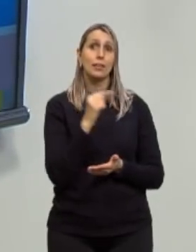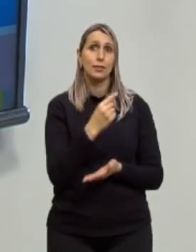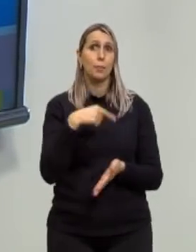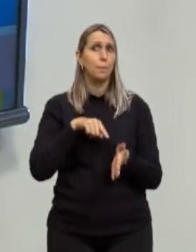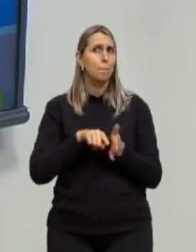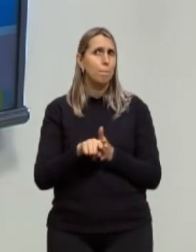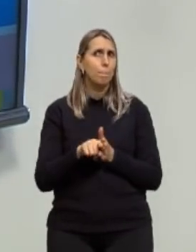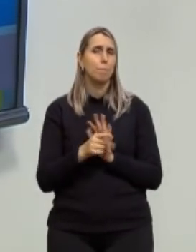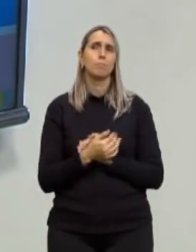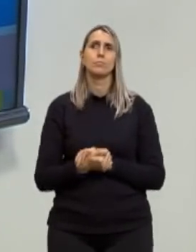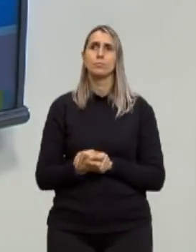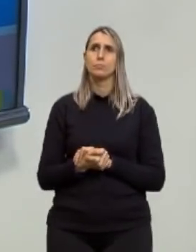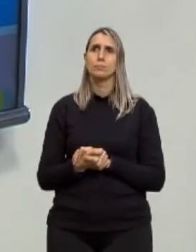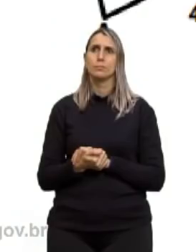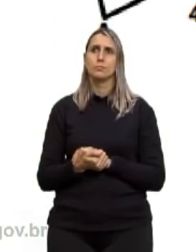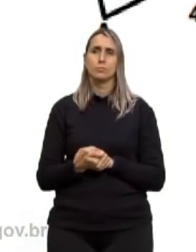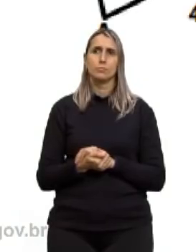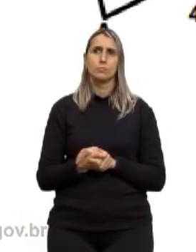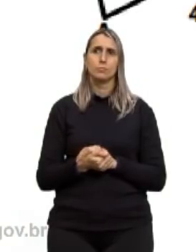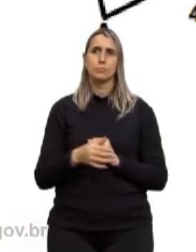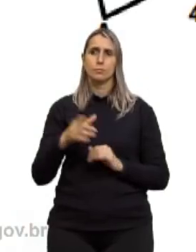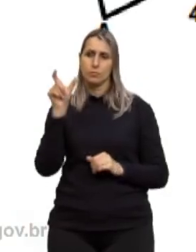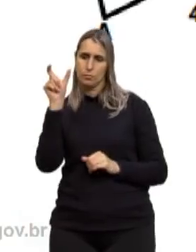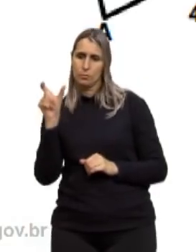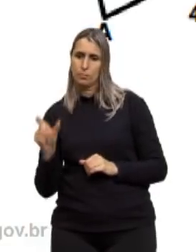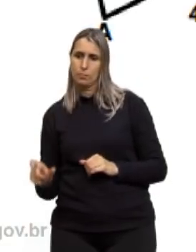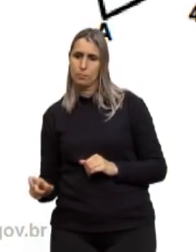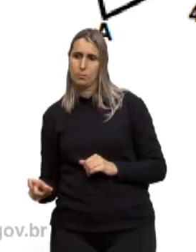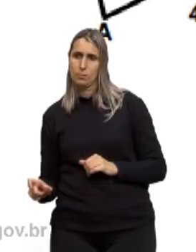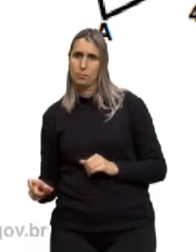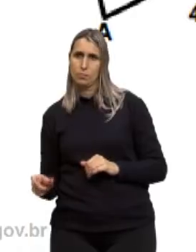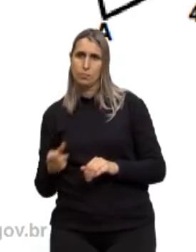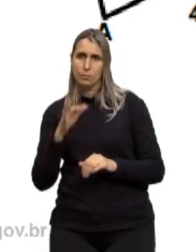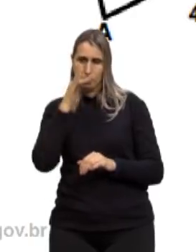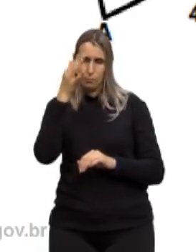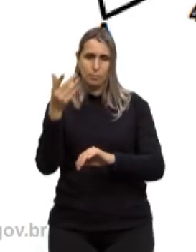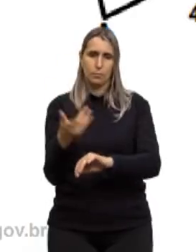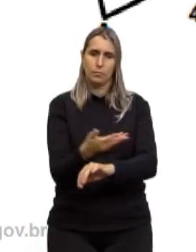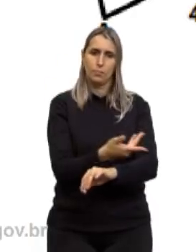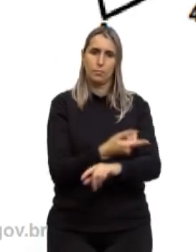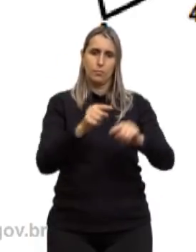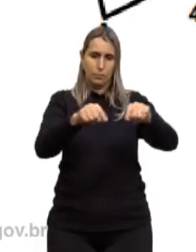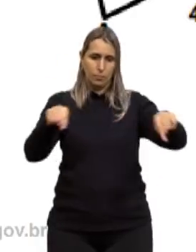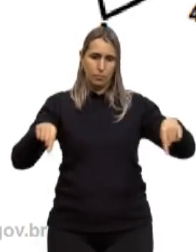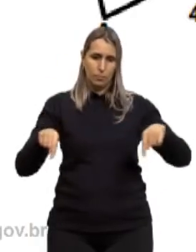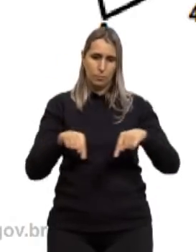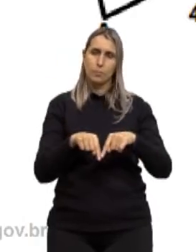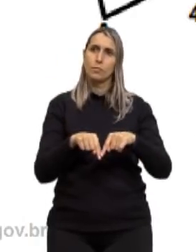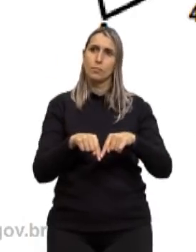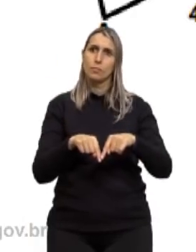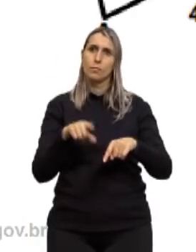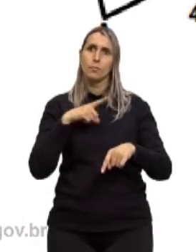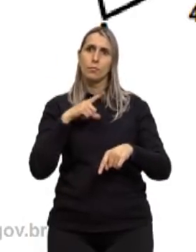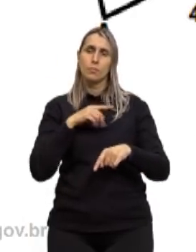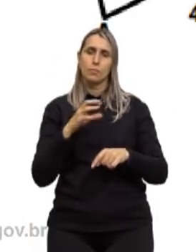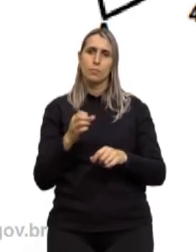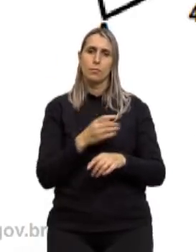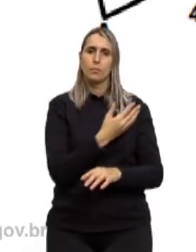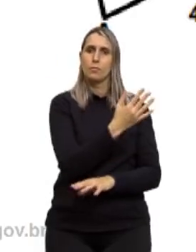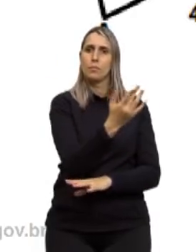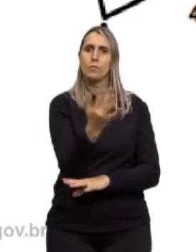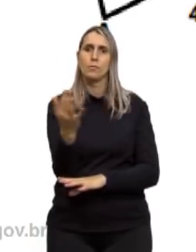a olha que diz o jardineiro senhor artur fez um canteiro triangular composto por